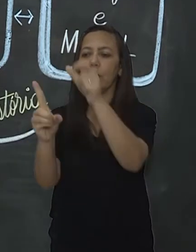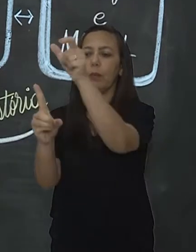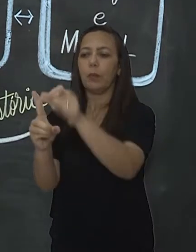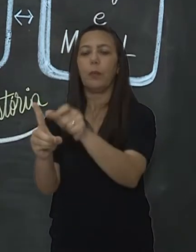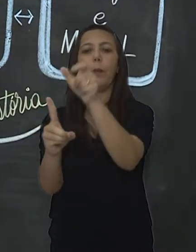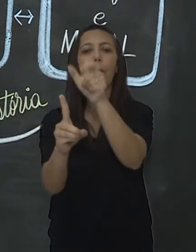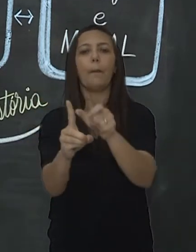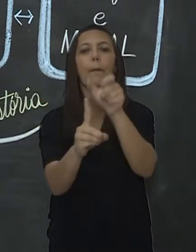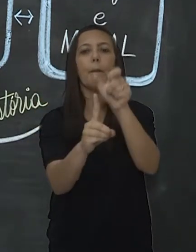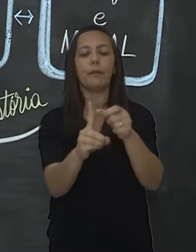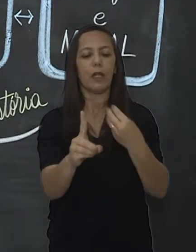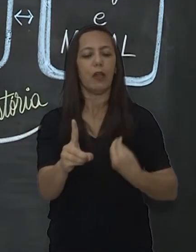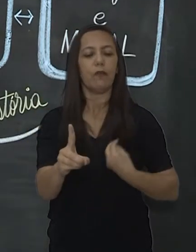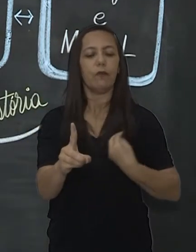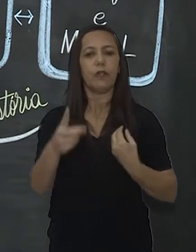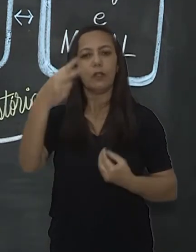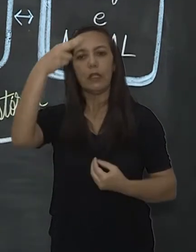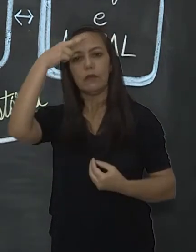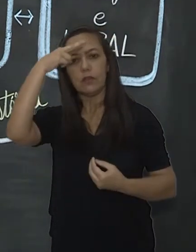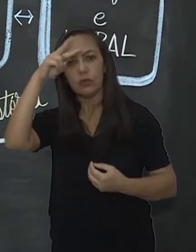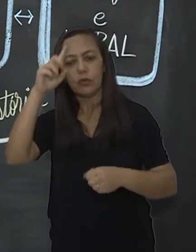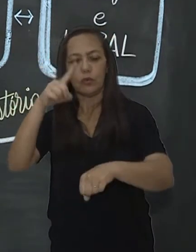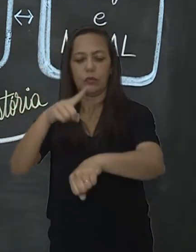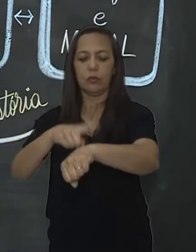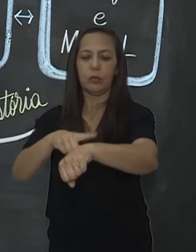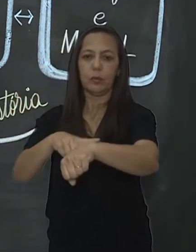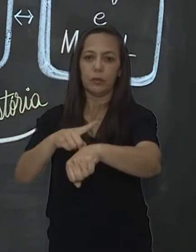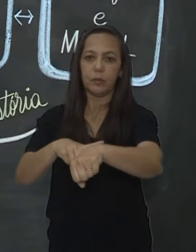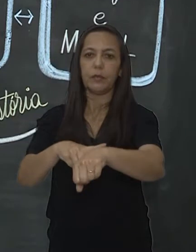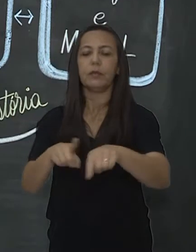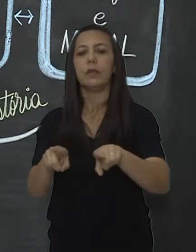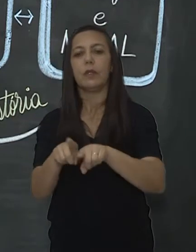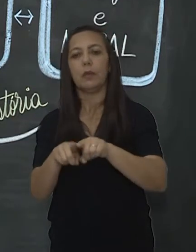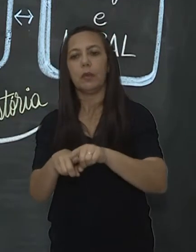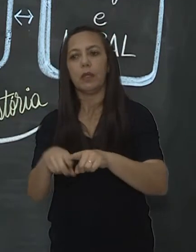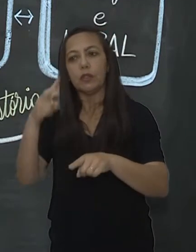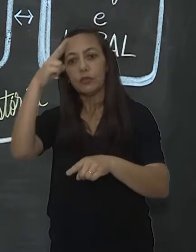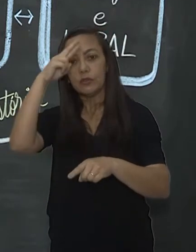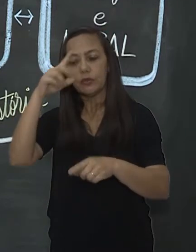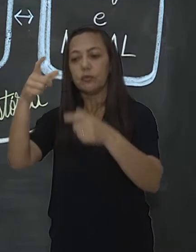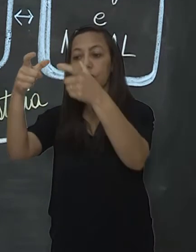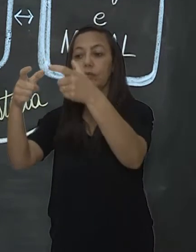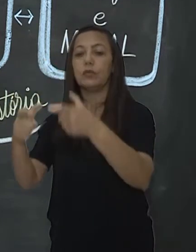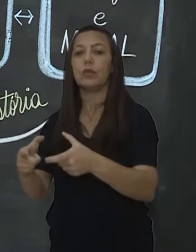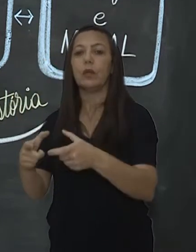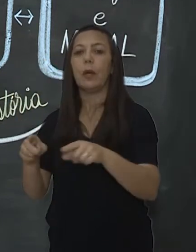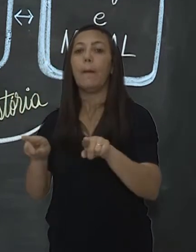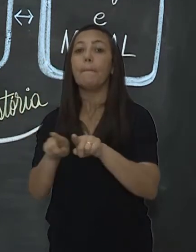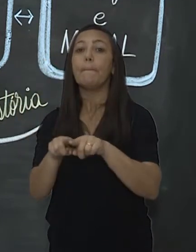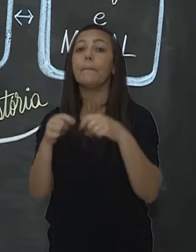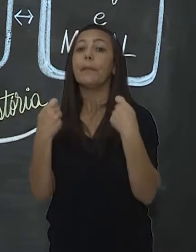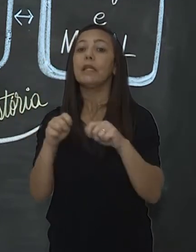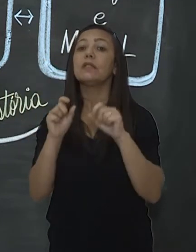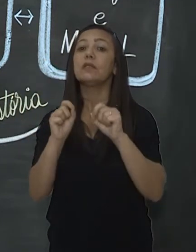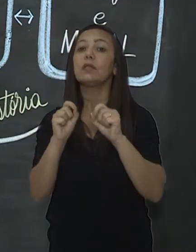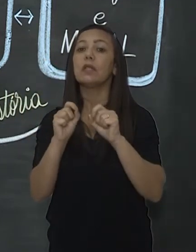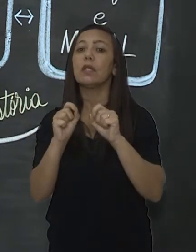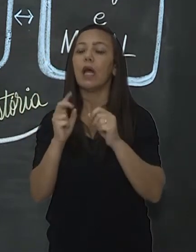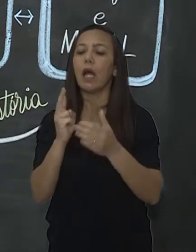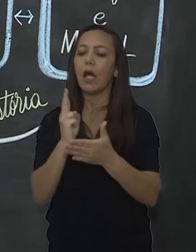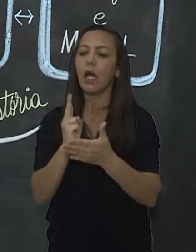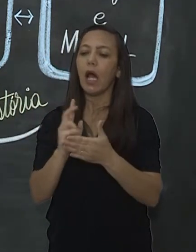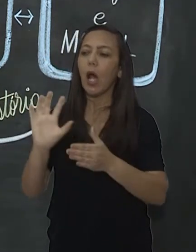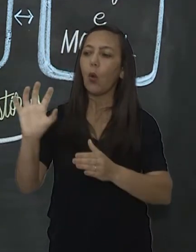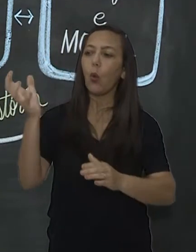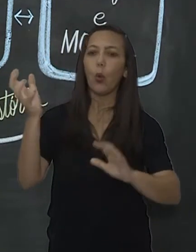uma história em um dado lugar, em um dado tempo. Mas eu preciso de um enredo, que é um elemento fundamental numa construção narrativa,